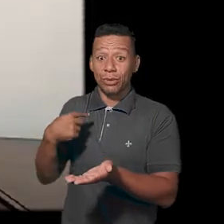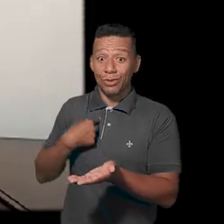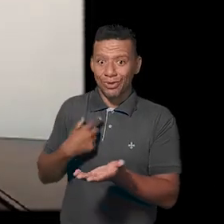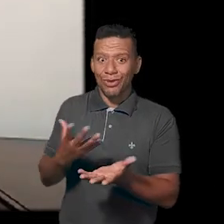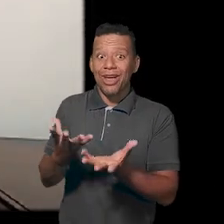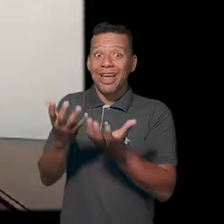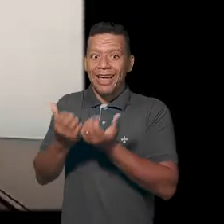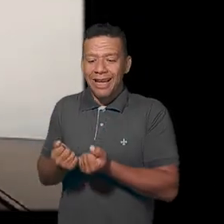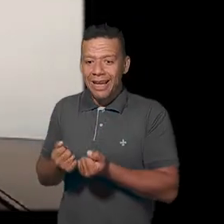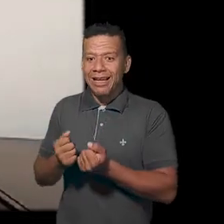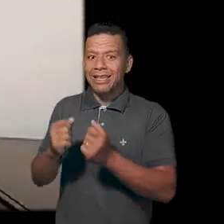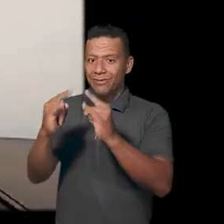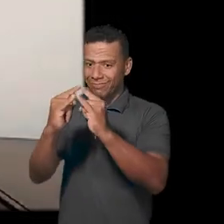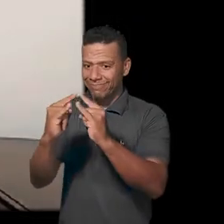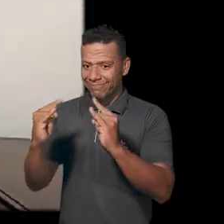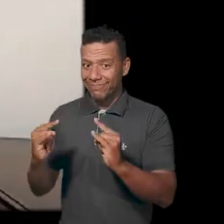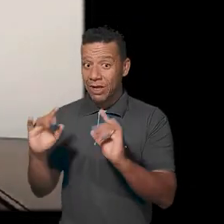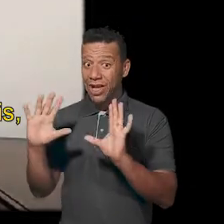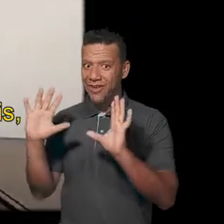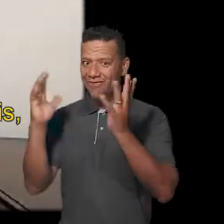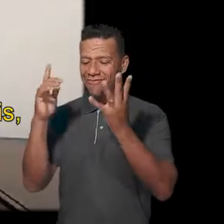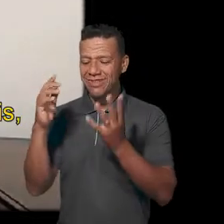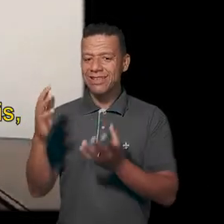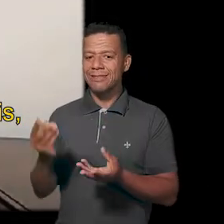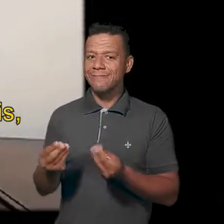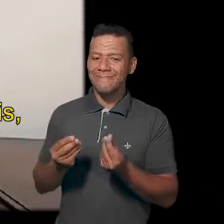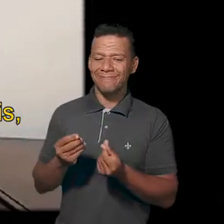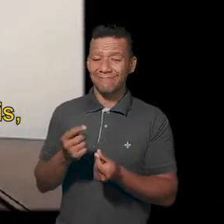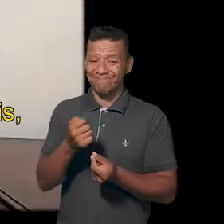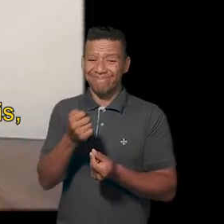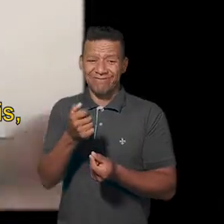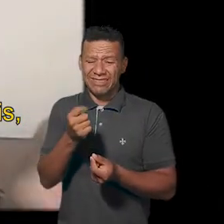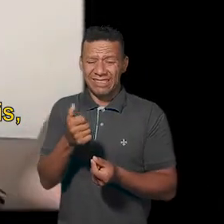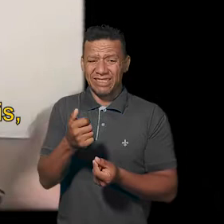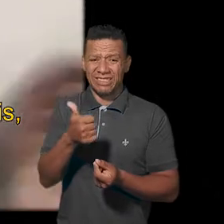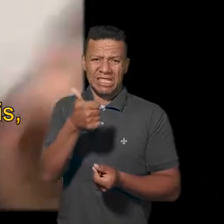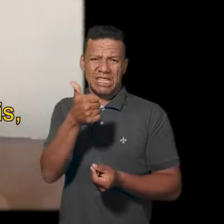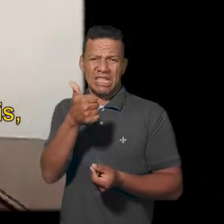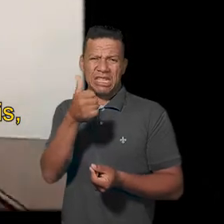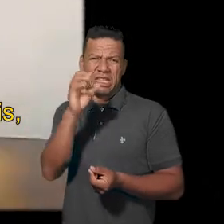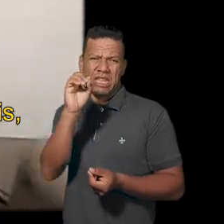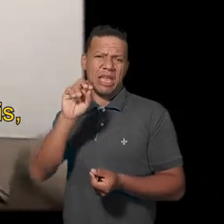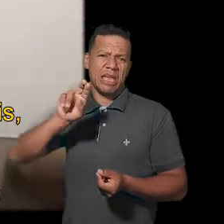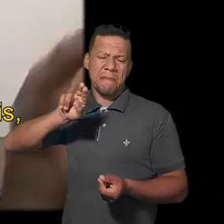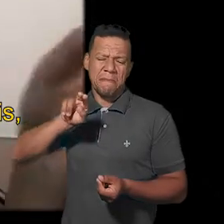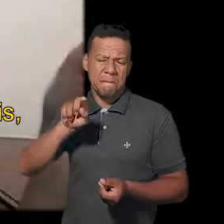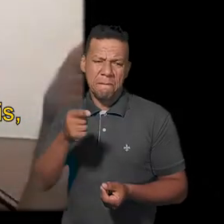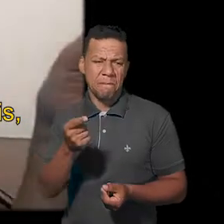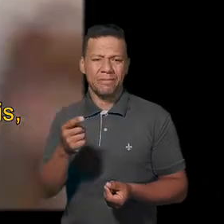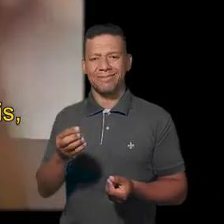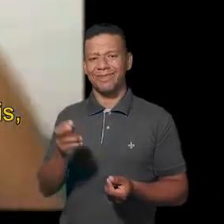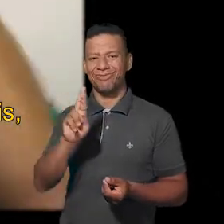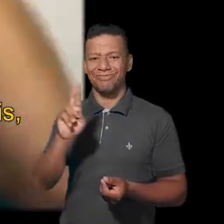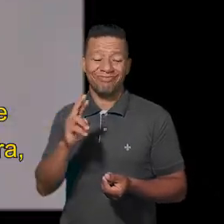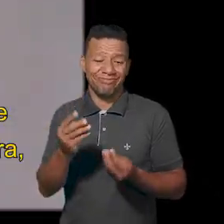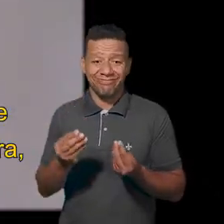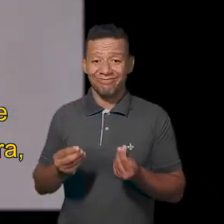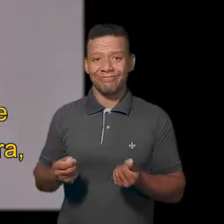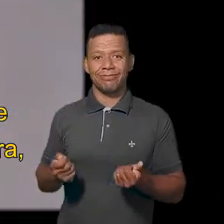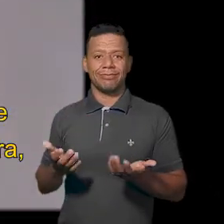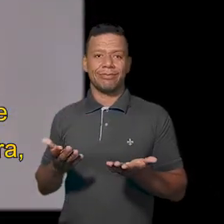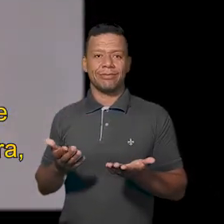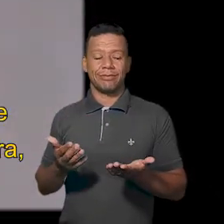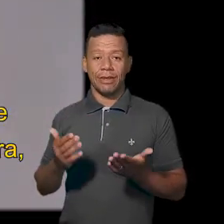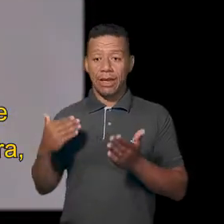primeiro festival de circo de São Bernardo, a gente fez com vai, não era muito dinheiro, acho que era R$10 mil, mas, tipo, a gente sempre fez sem nada, né?